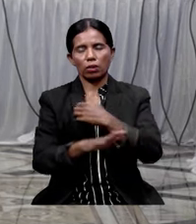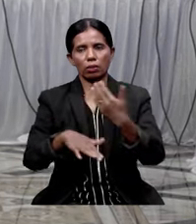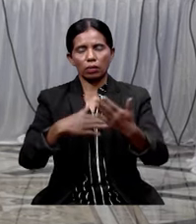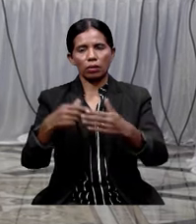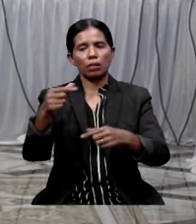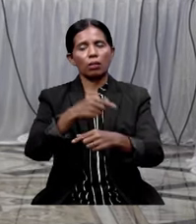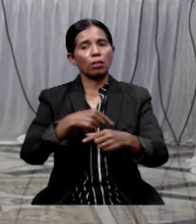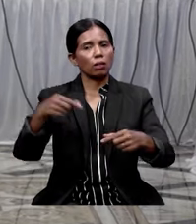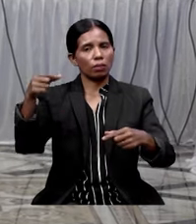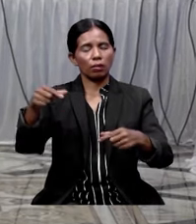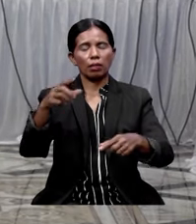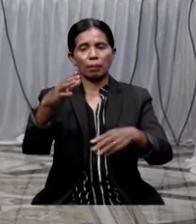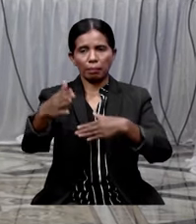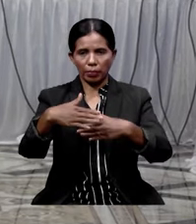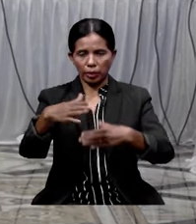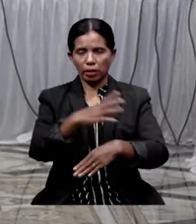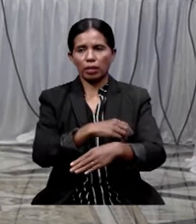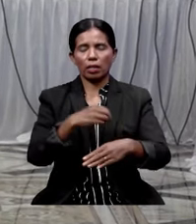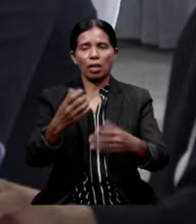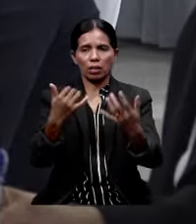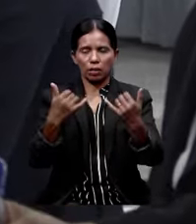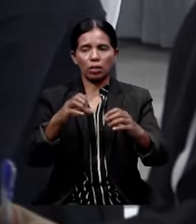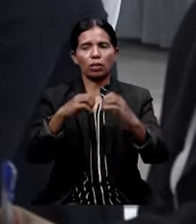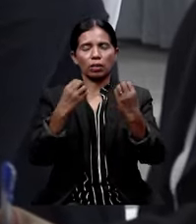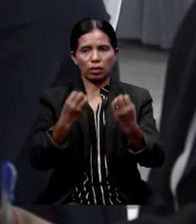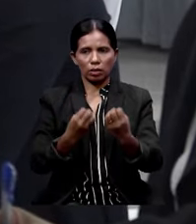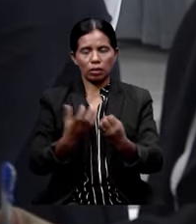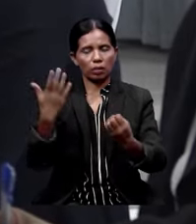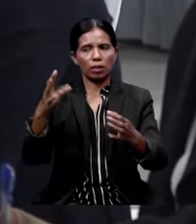ka basic nivel global no dadaung ne organisasi